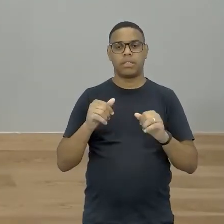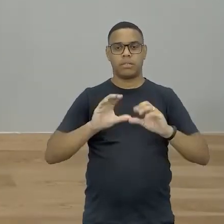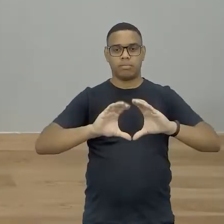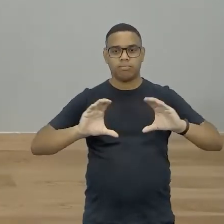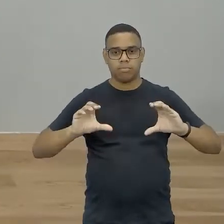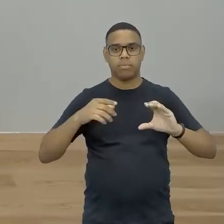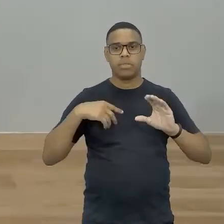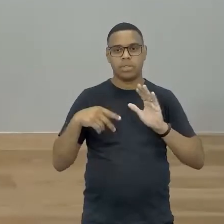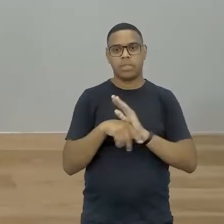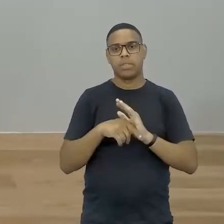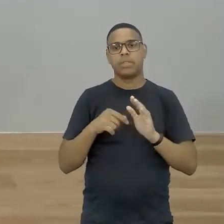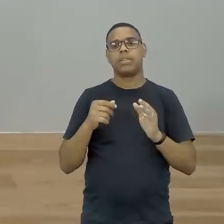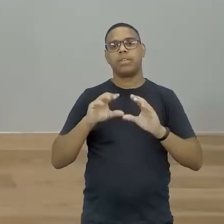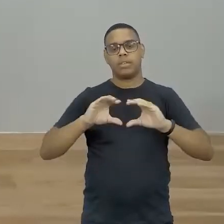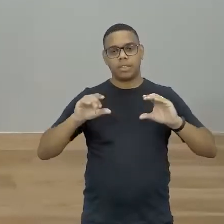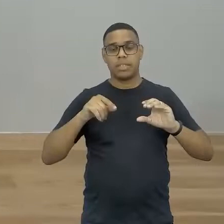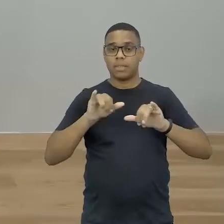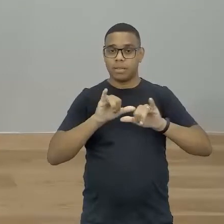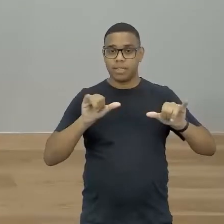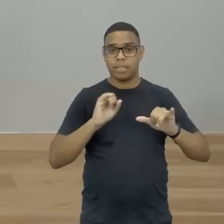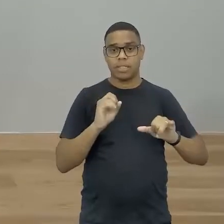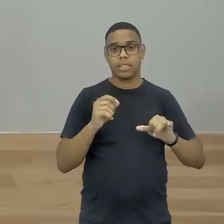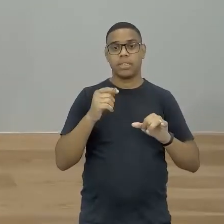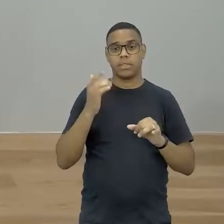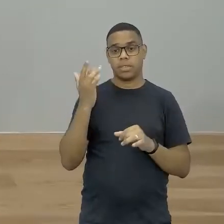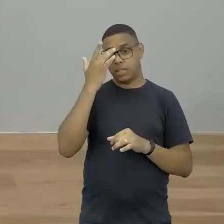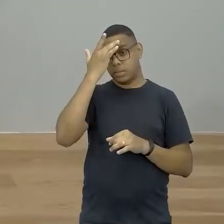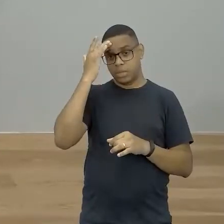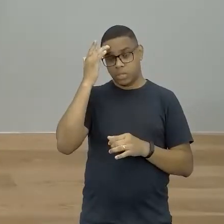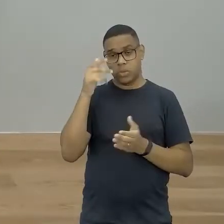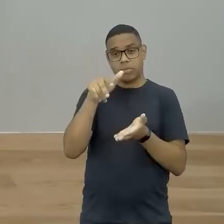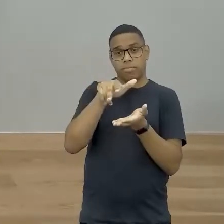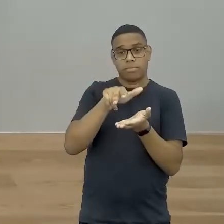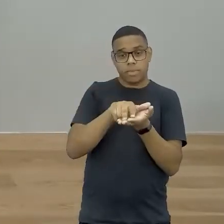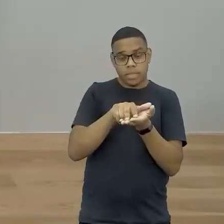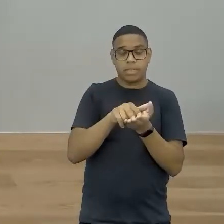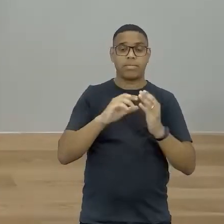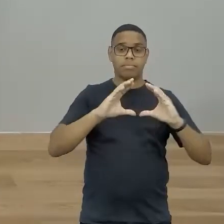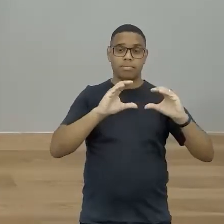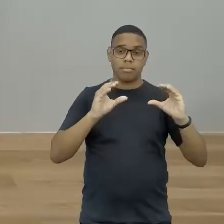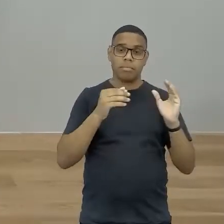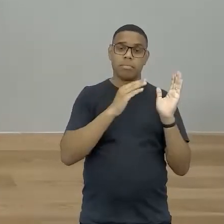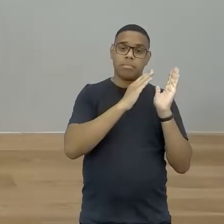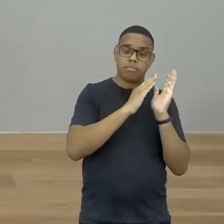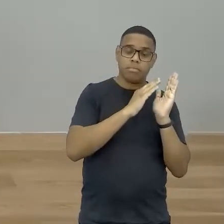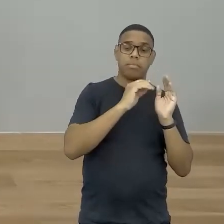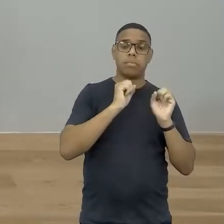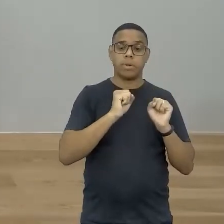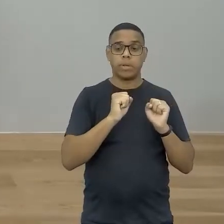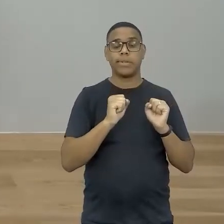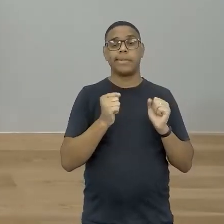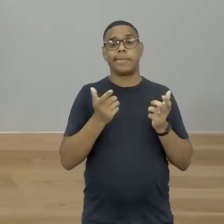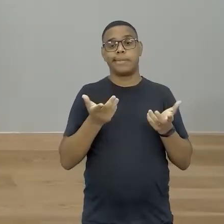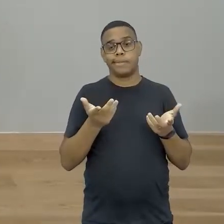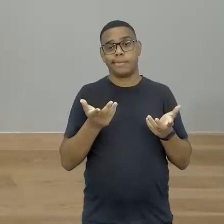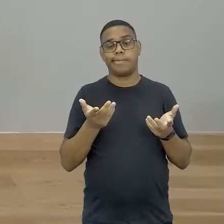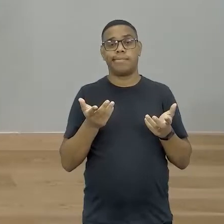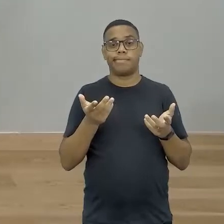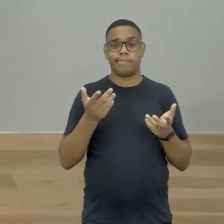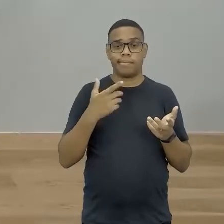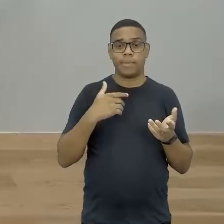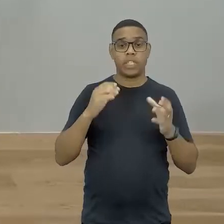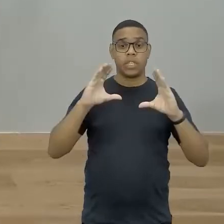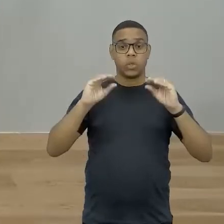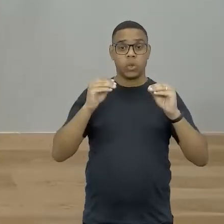é a propaganda de travesseiro. Agora, a propaganda de uma pessoa deitada no travesseiro pode ser de algo relacionado a